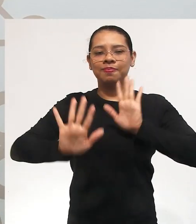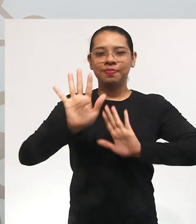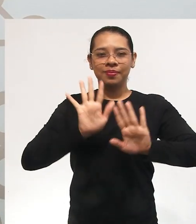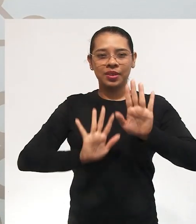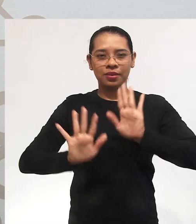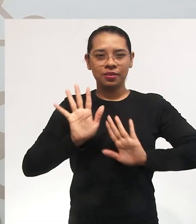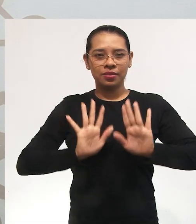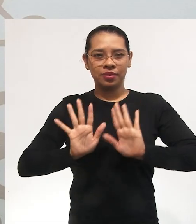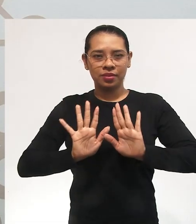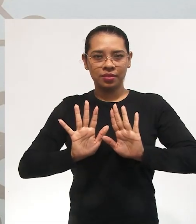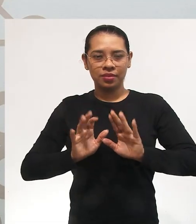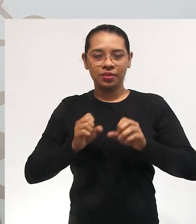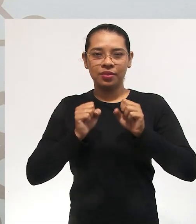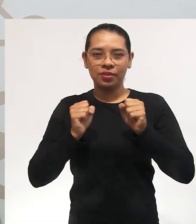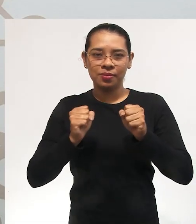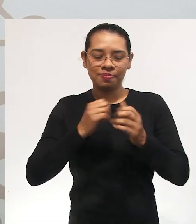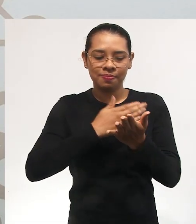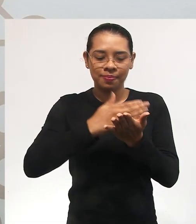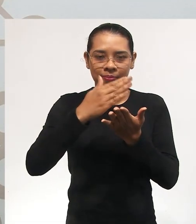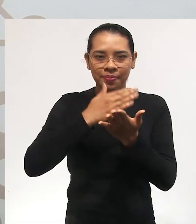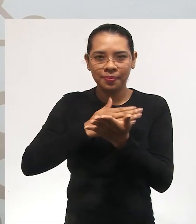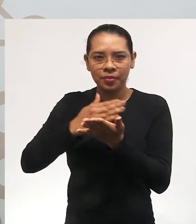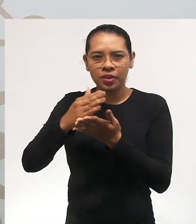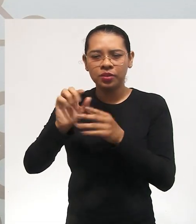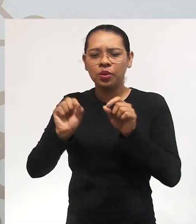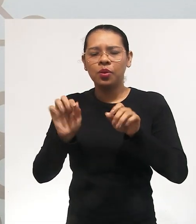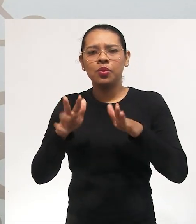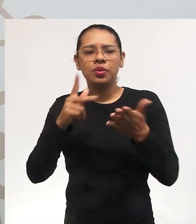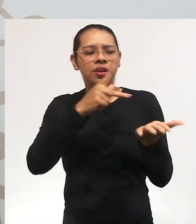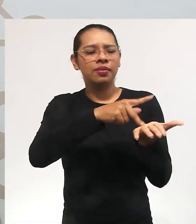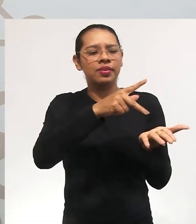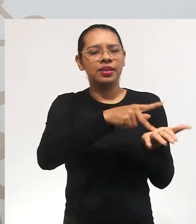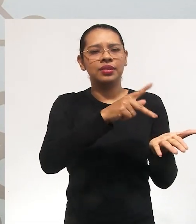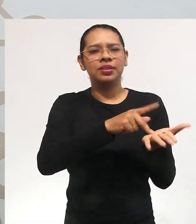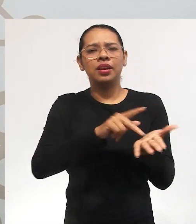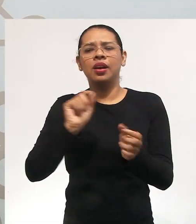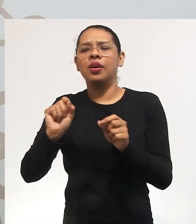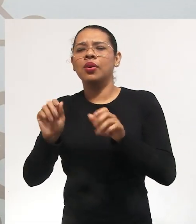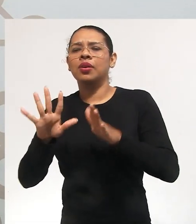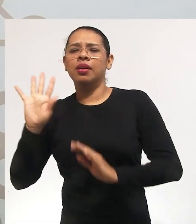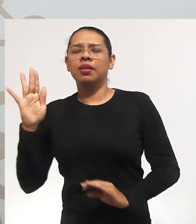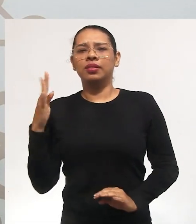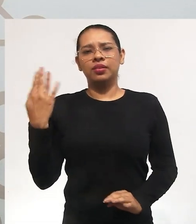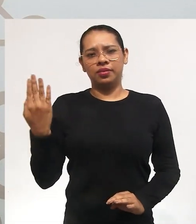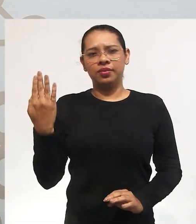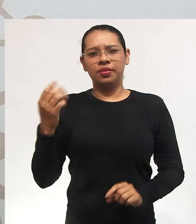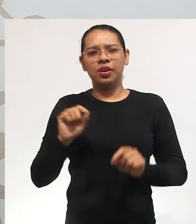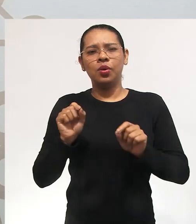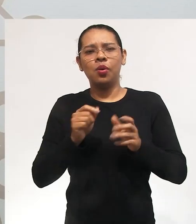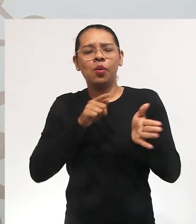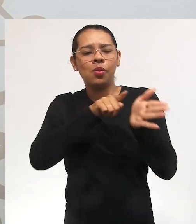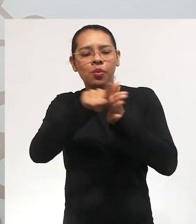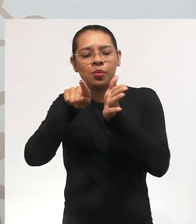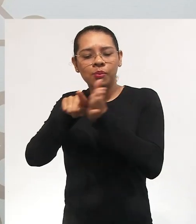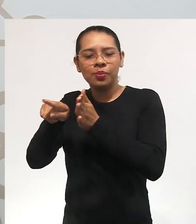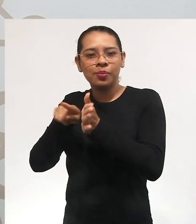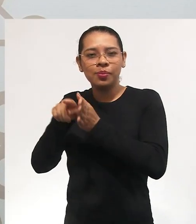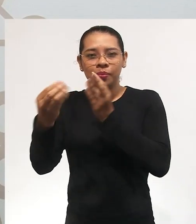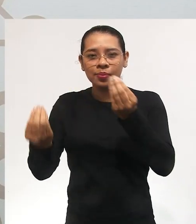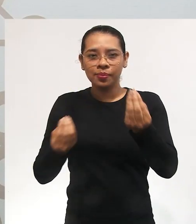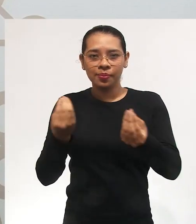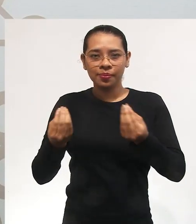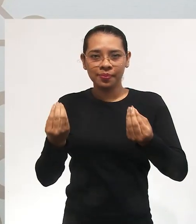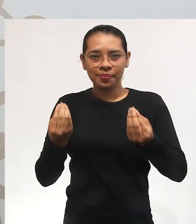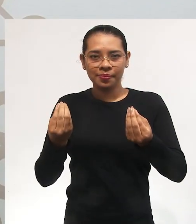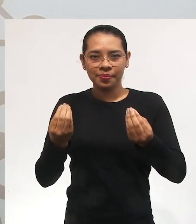cuidados, também ajudá-los a identificar as informações verdadeiras, as que não são, onde pesquisar, porque nem tudo é confiável